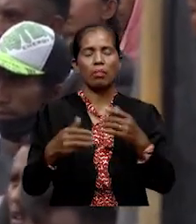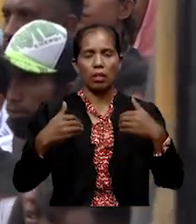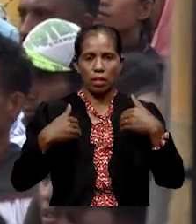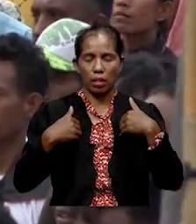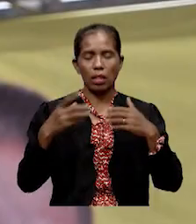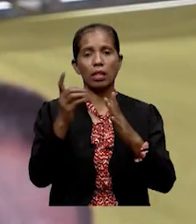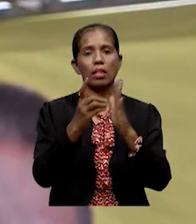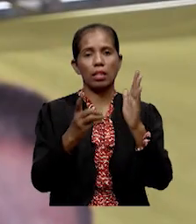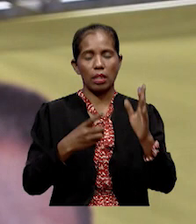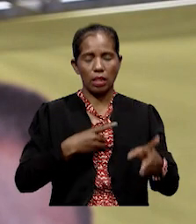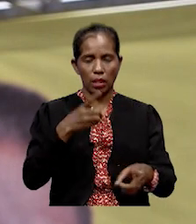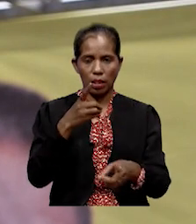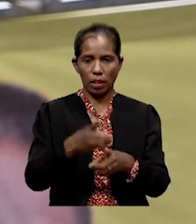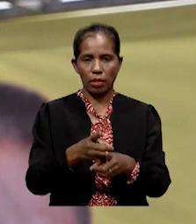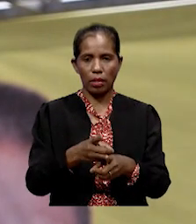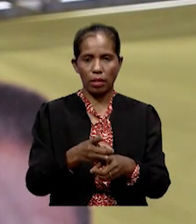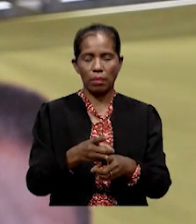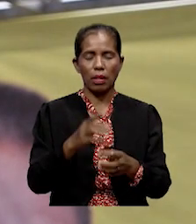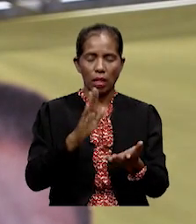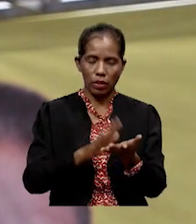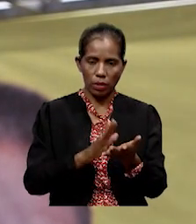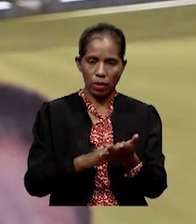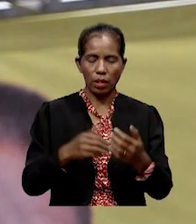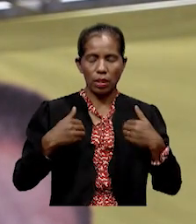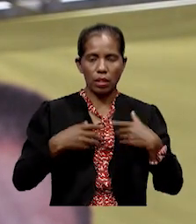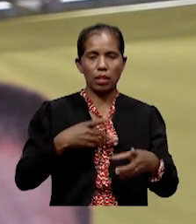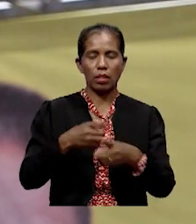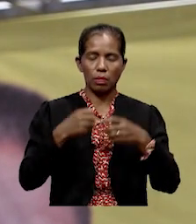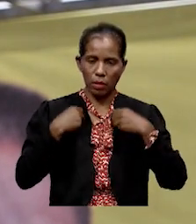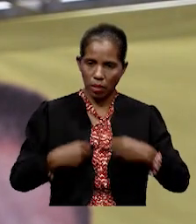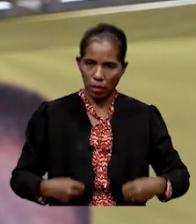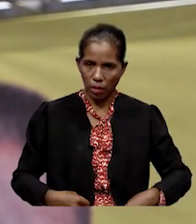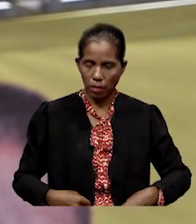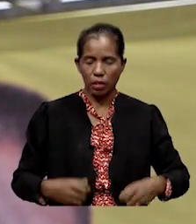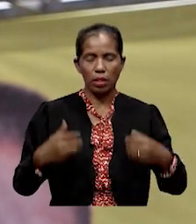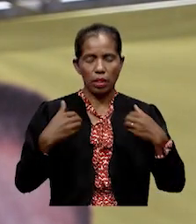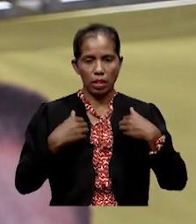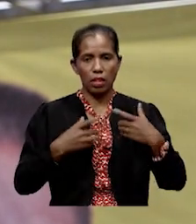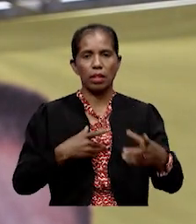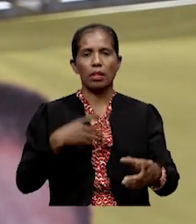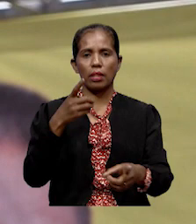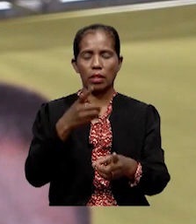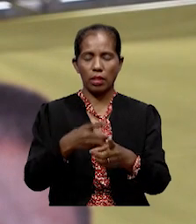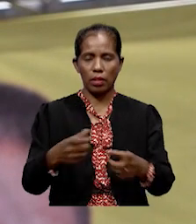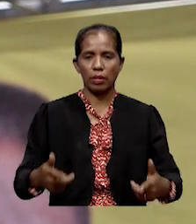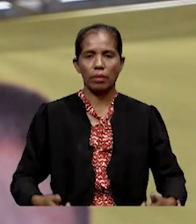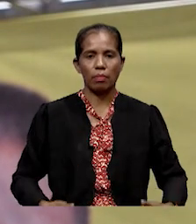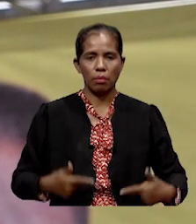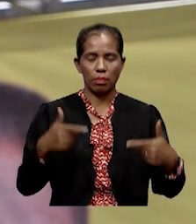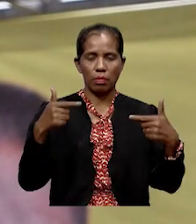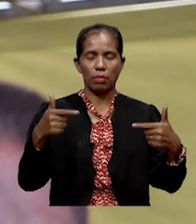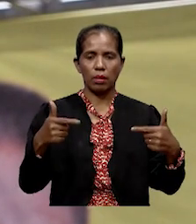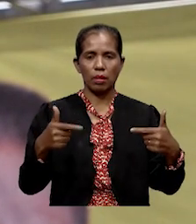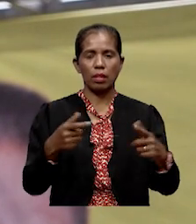uma. E é direito à escola, e é direito à saúde, e é direito à tua vida ainda